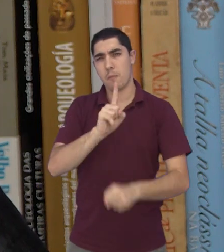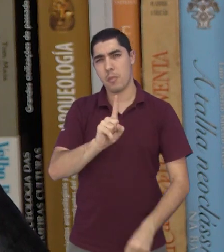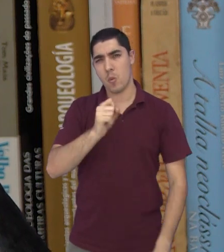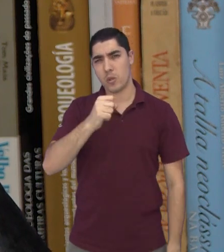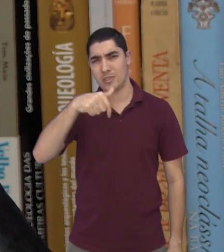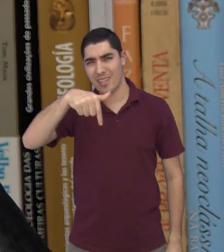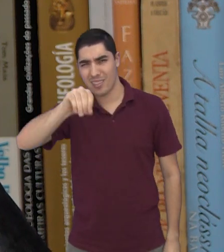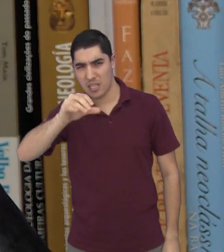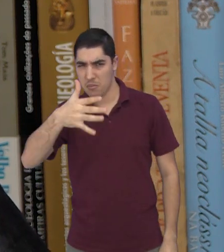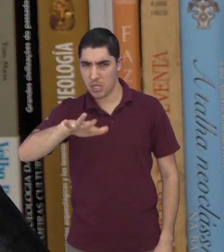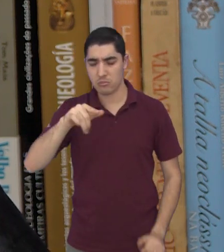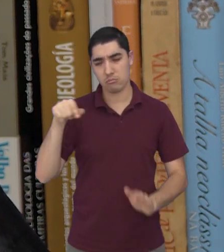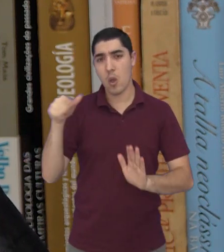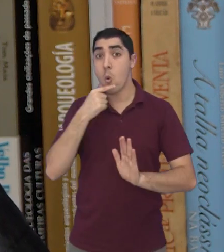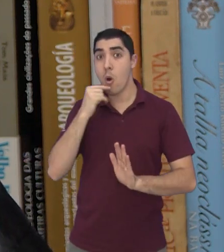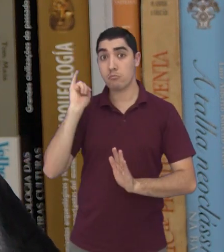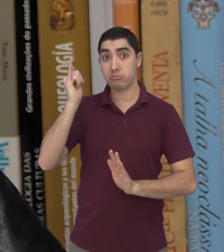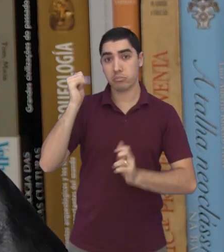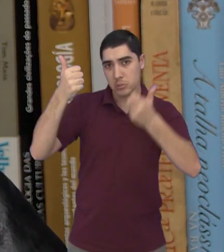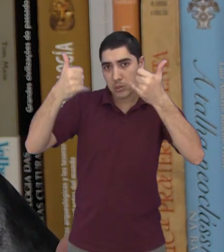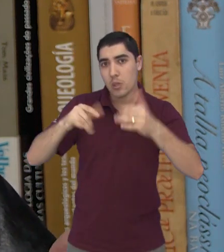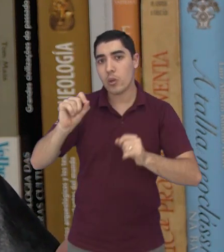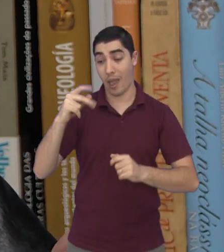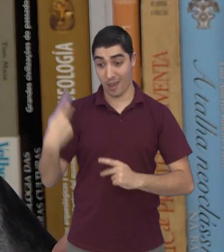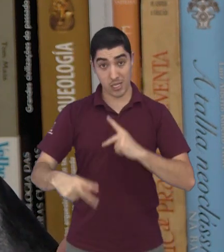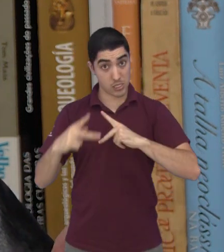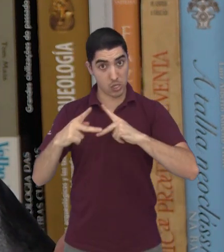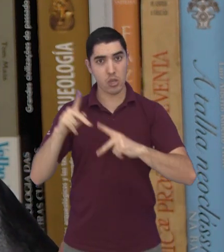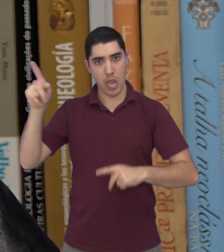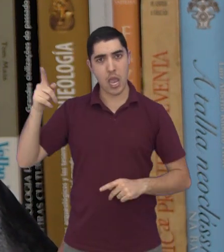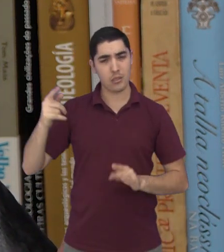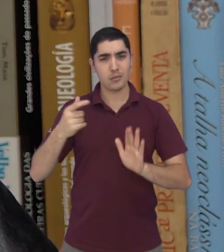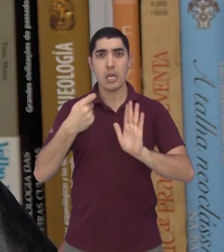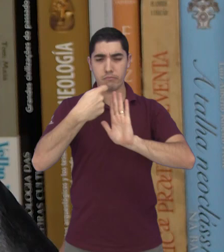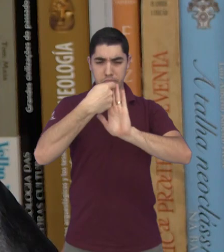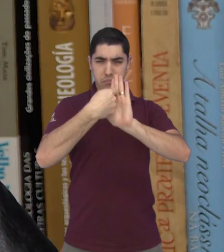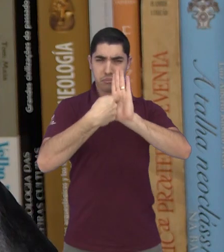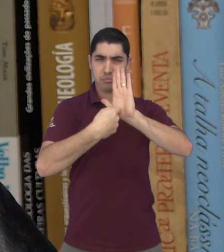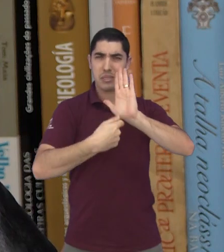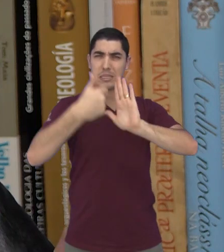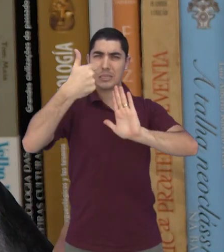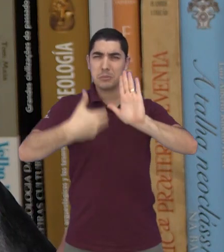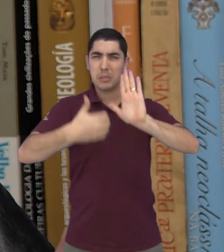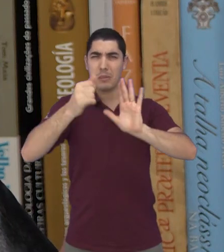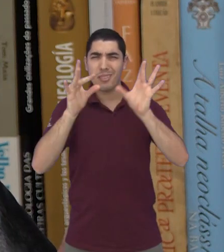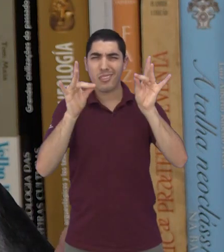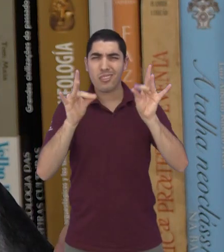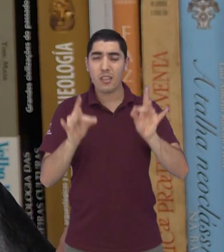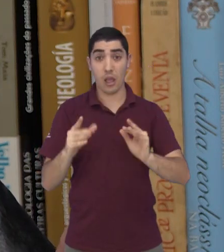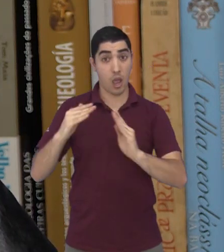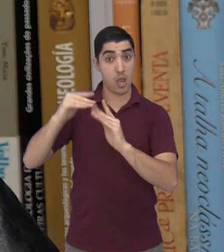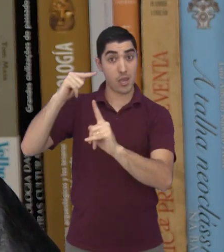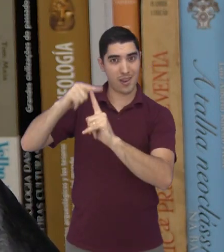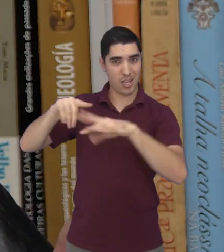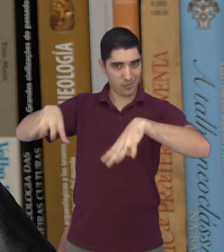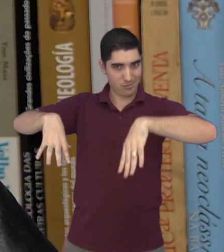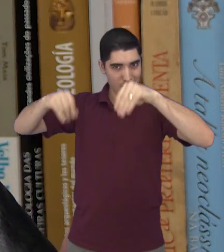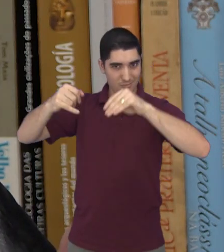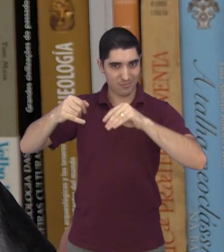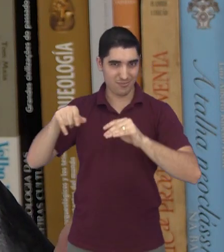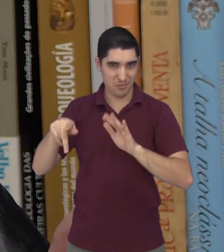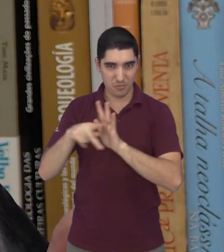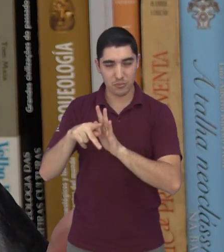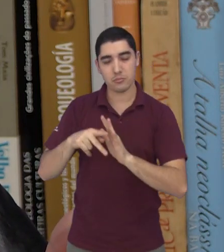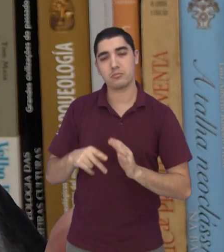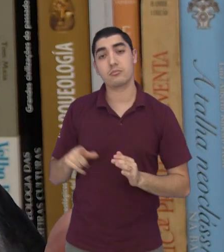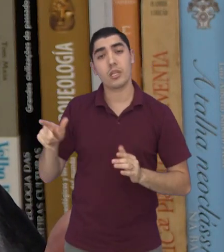1870, passa em São José dos Campos, descreve textualmente a Igreja Matriz, como ela era, e fala